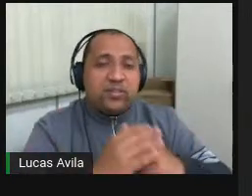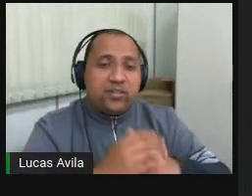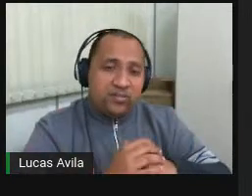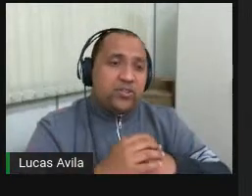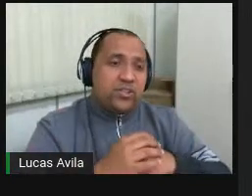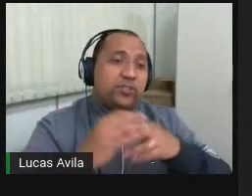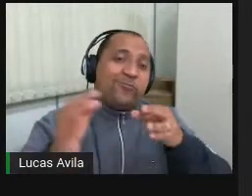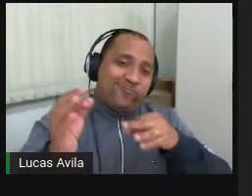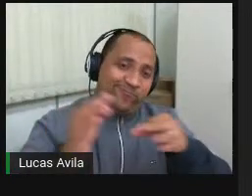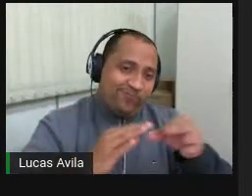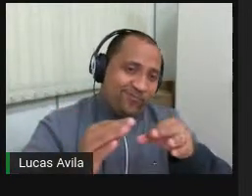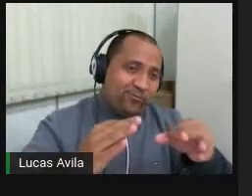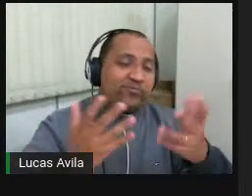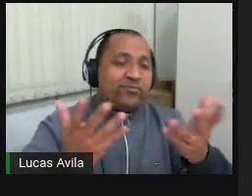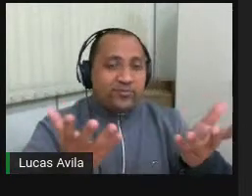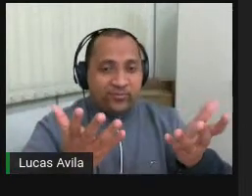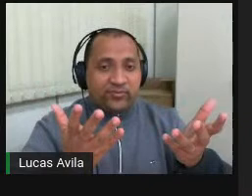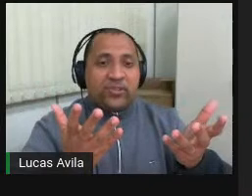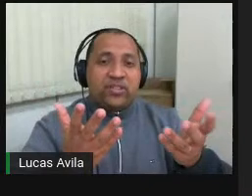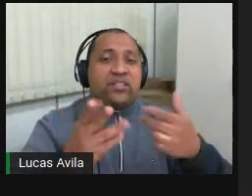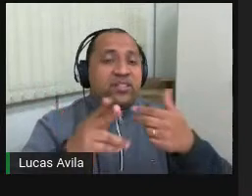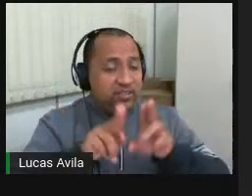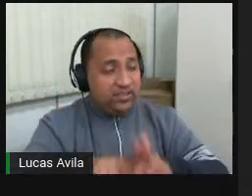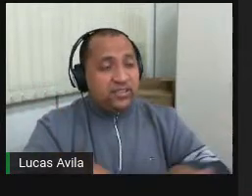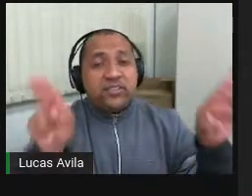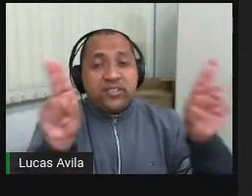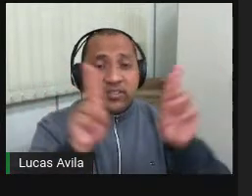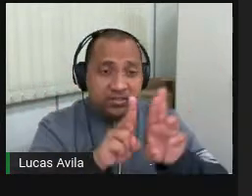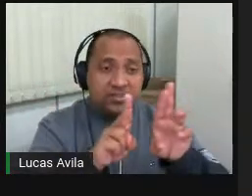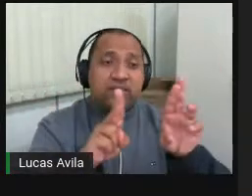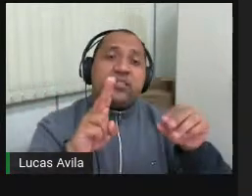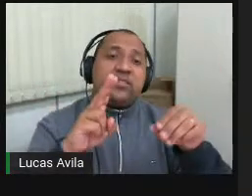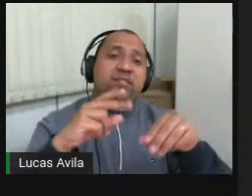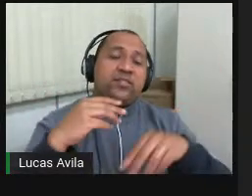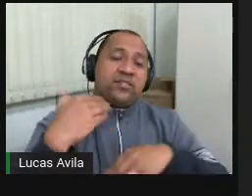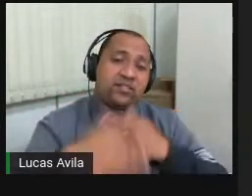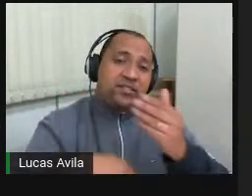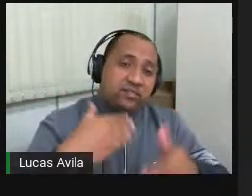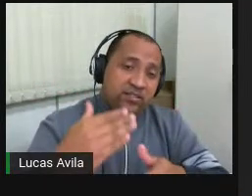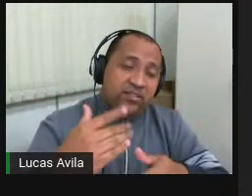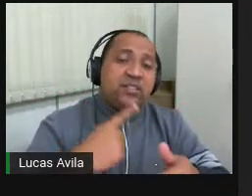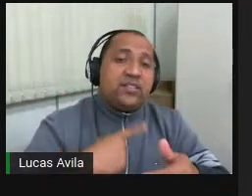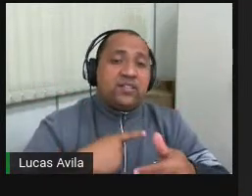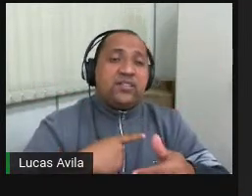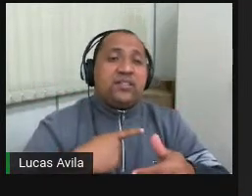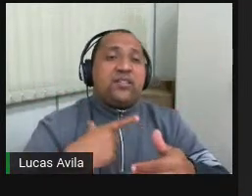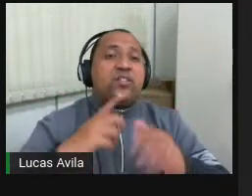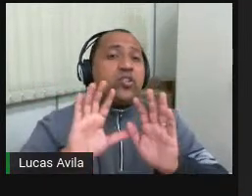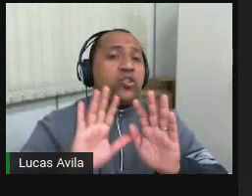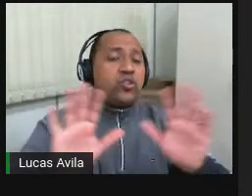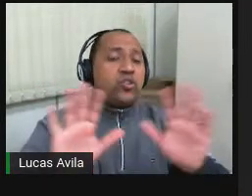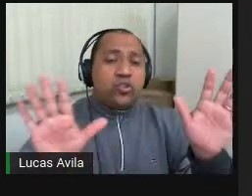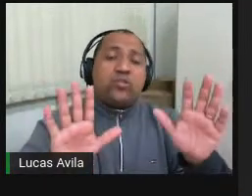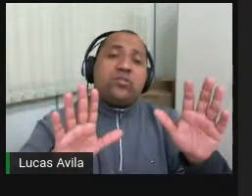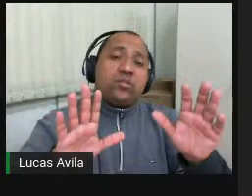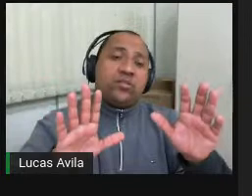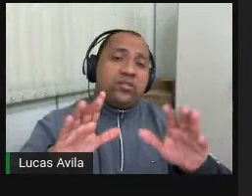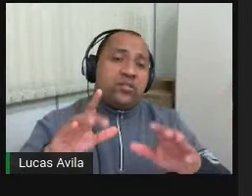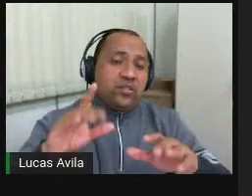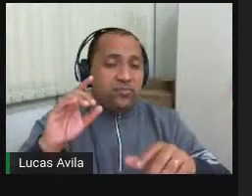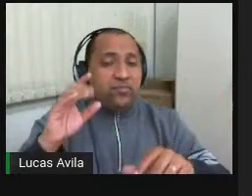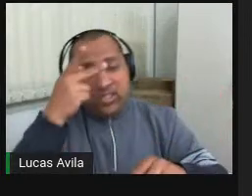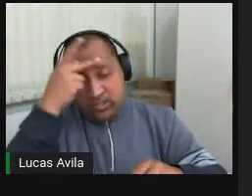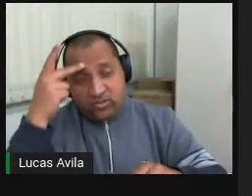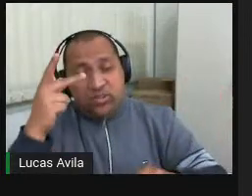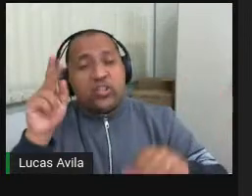projeto onde as universidades passarão a existir apenas para os